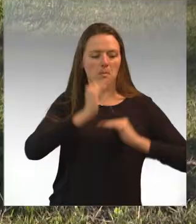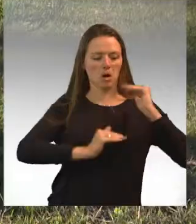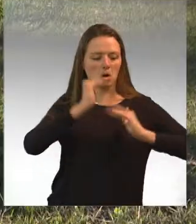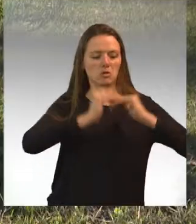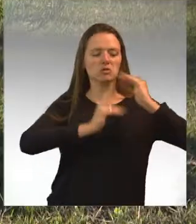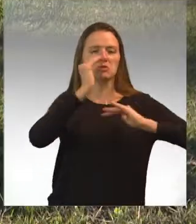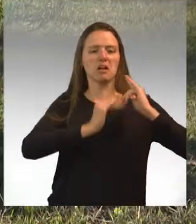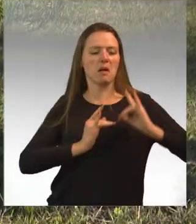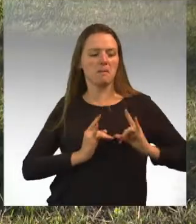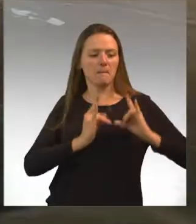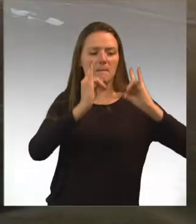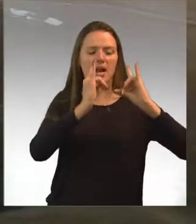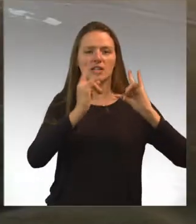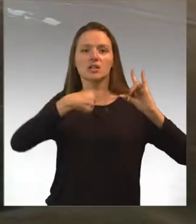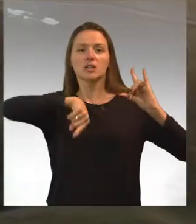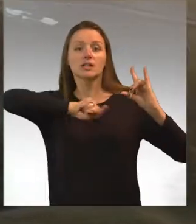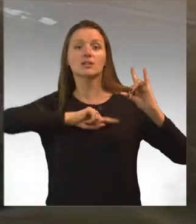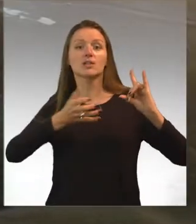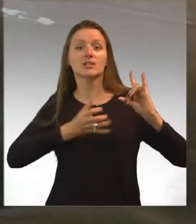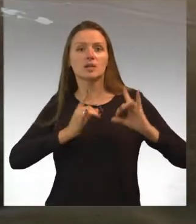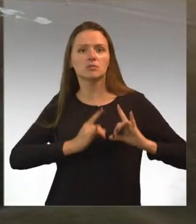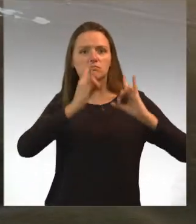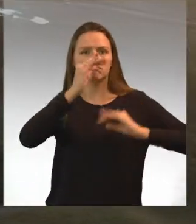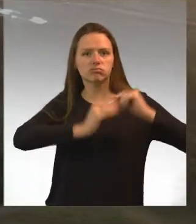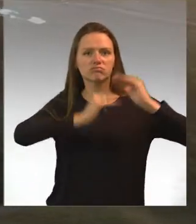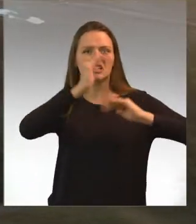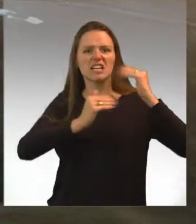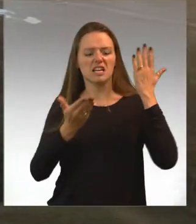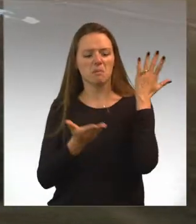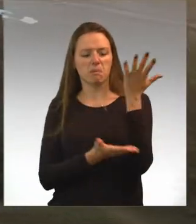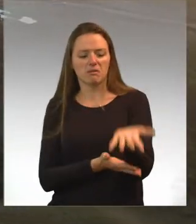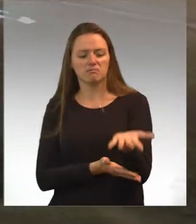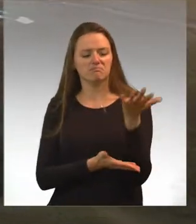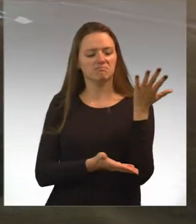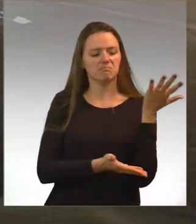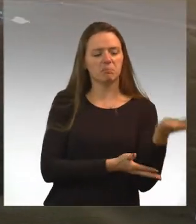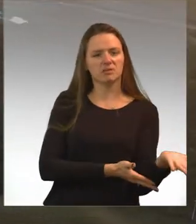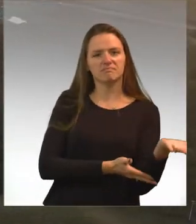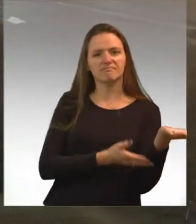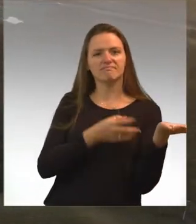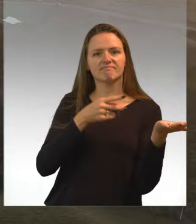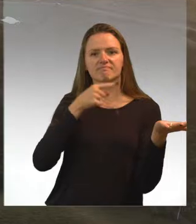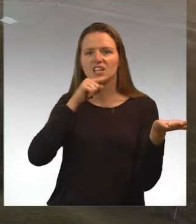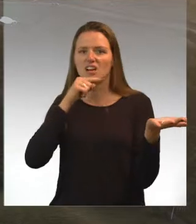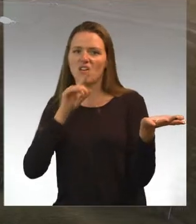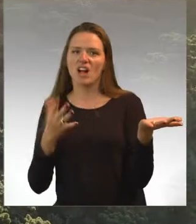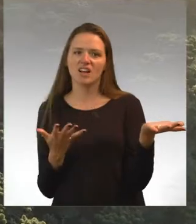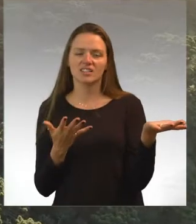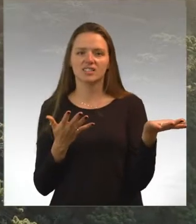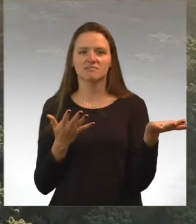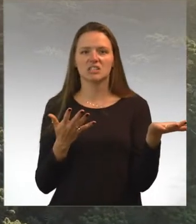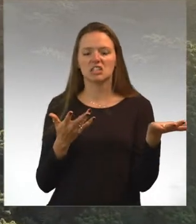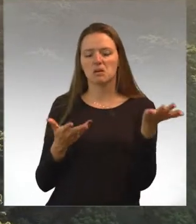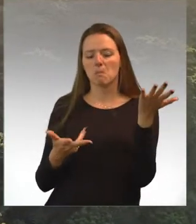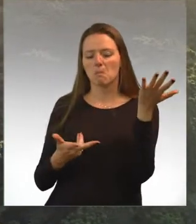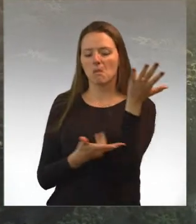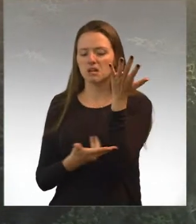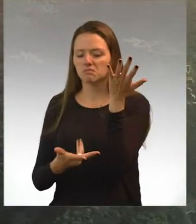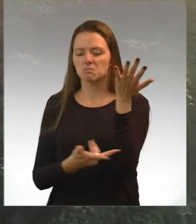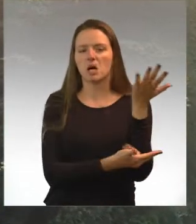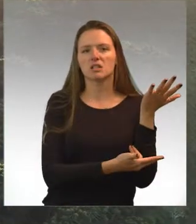para os edifícios que nós queremos construir aqui, cortar algumas araucárias. Não vamos cortar todas não, para não